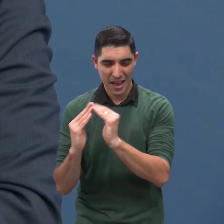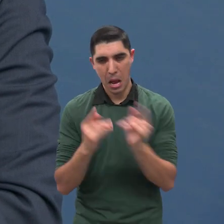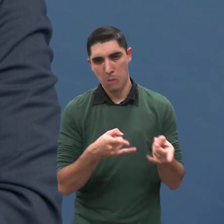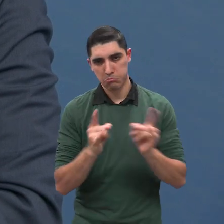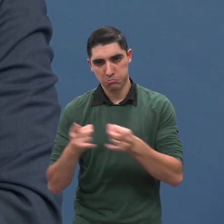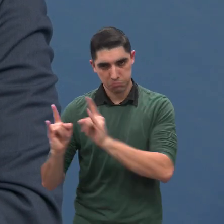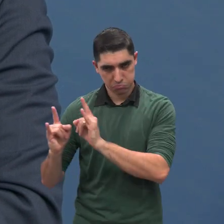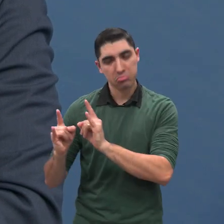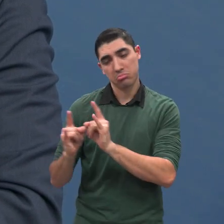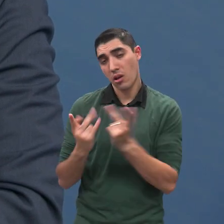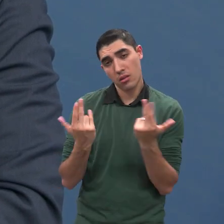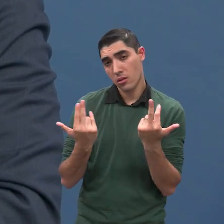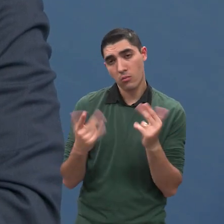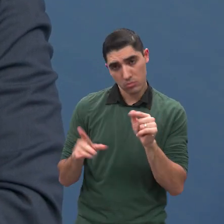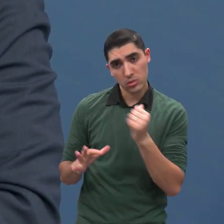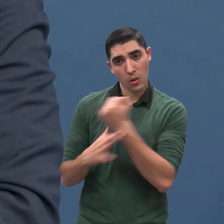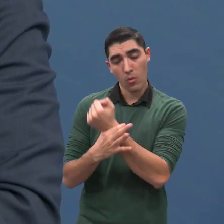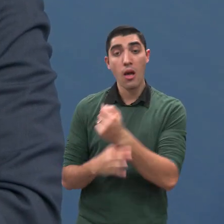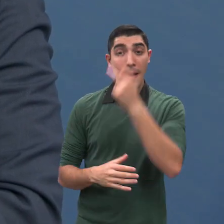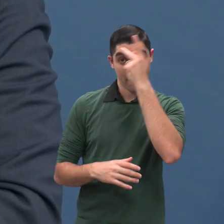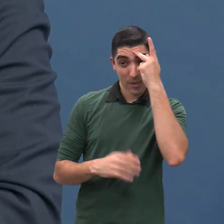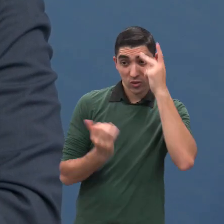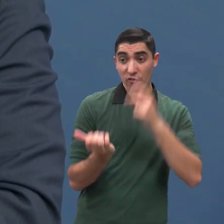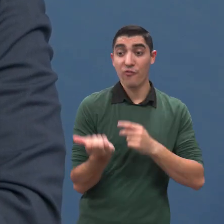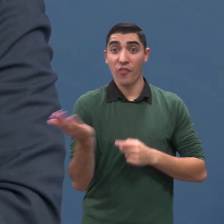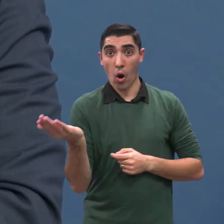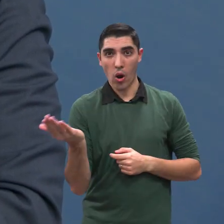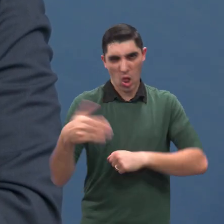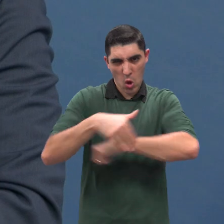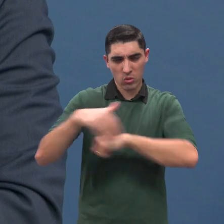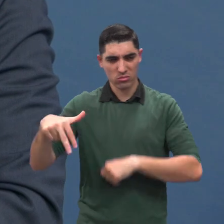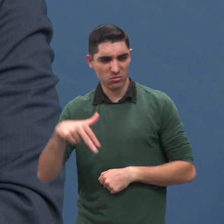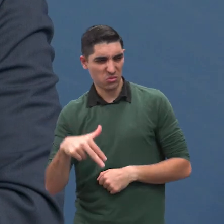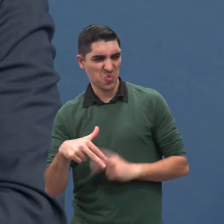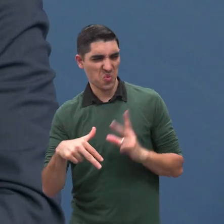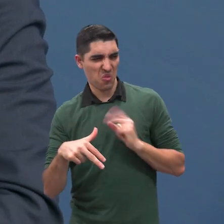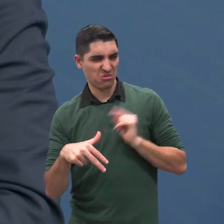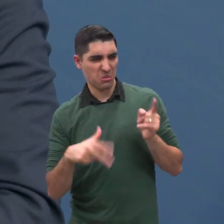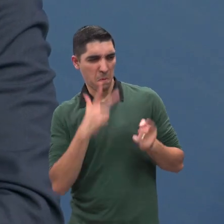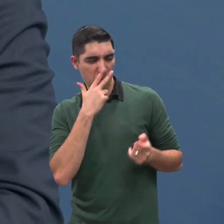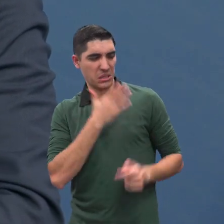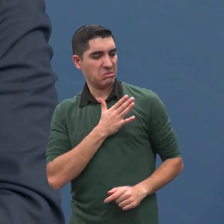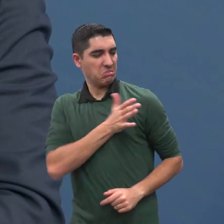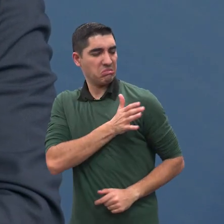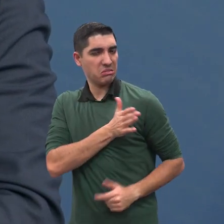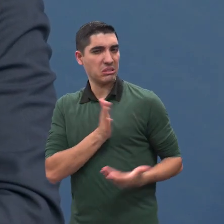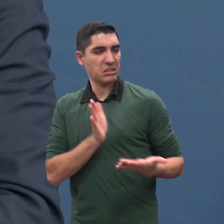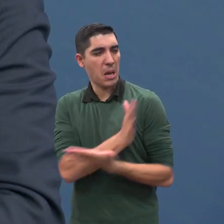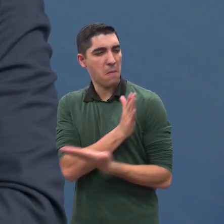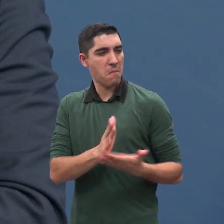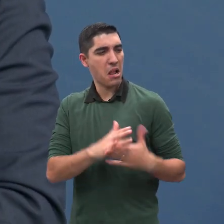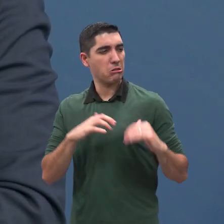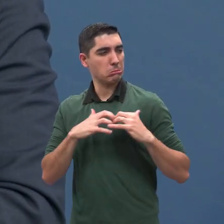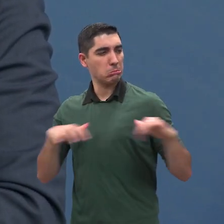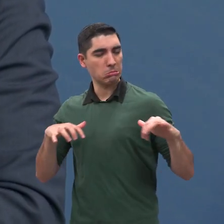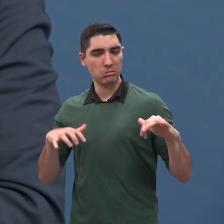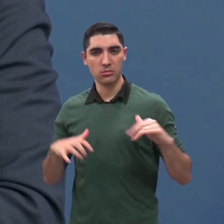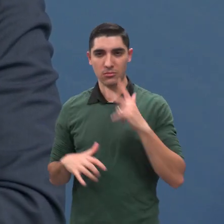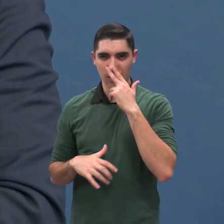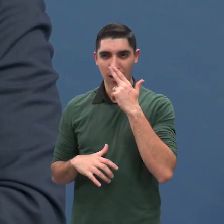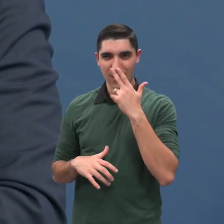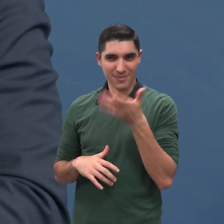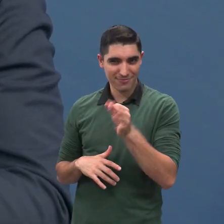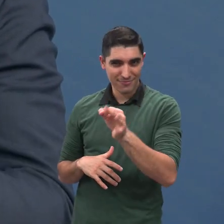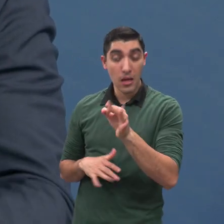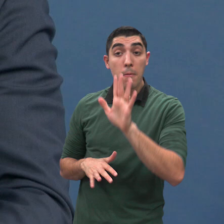está dentro do condomínio, né? Quem está do lado de fora pode achar que é uma segregação, Não é essa a visão que as pessoas têm, né?